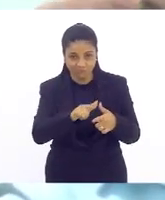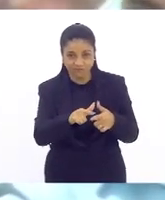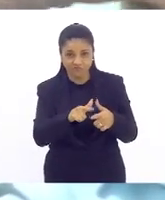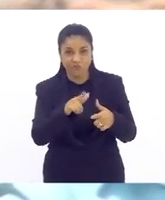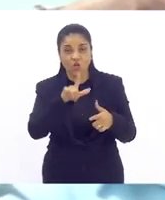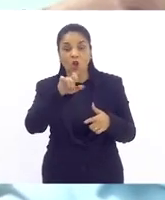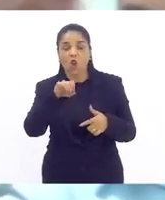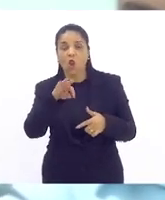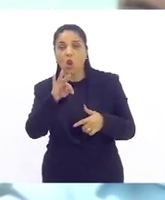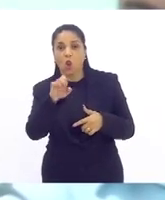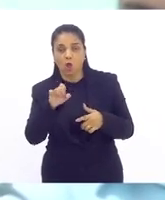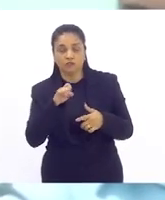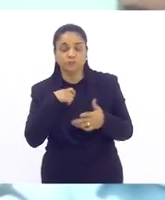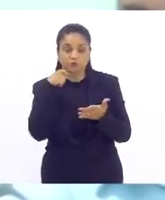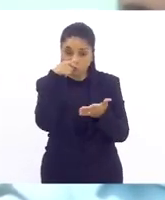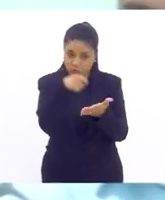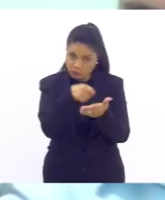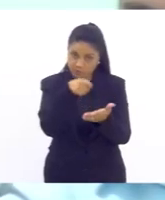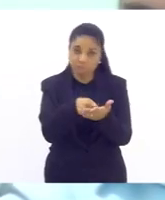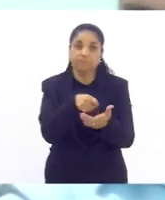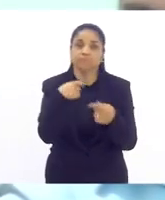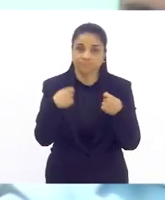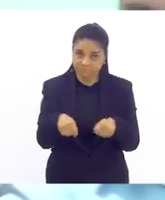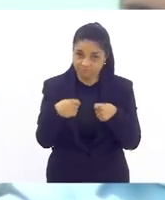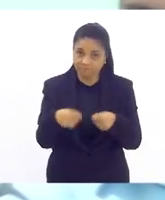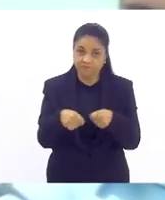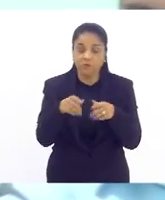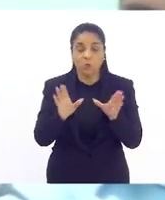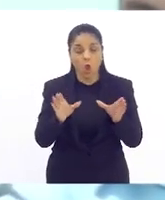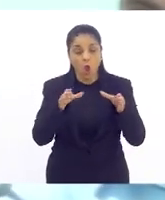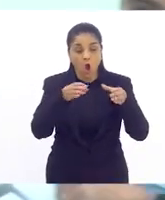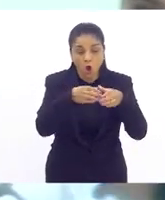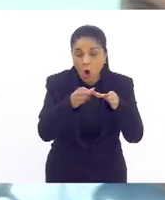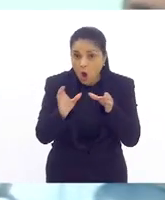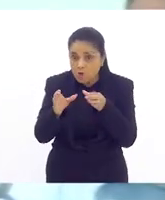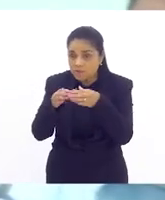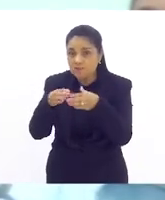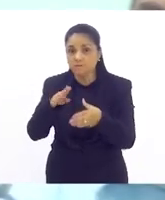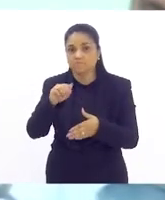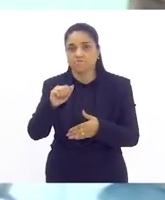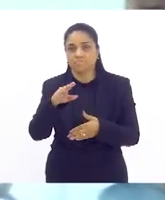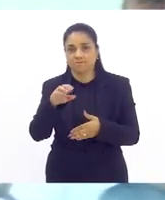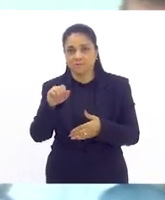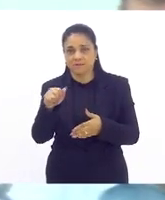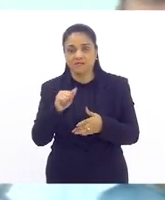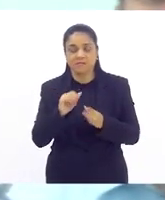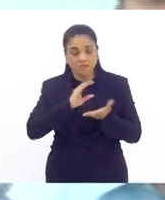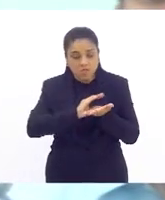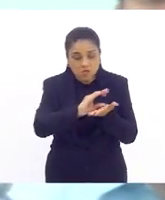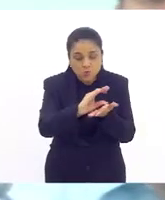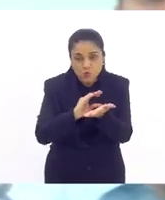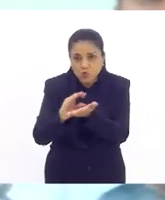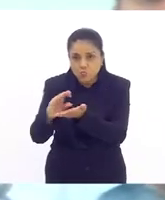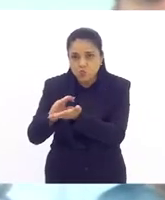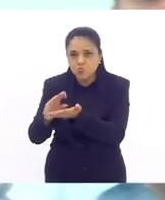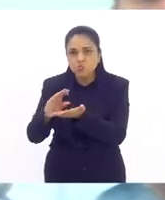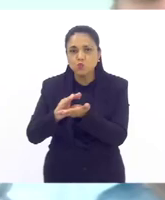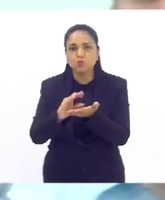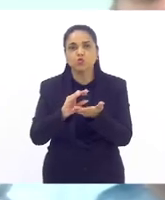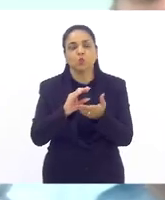elas ou obrigação Então nada melhor que os comitês de bacia possam realmente dedicar esse recurso para